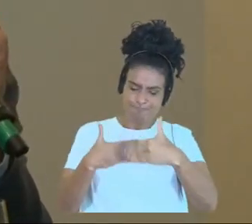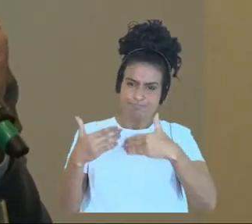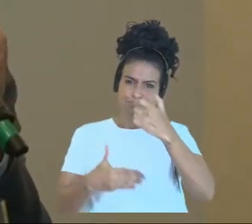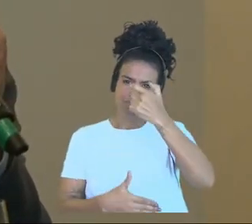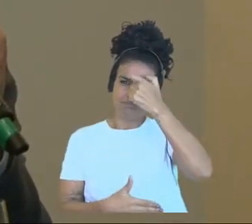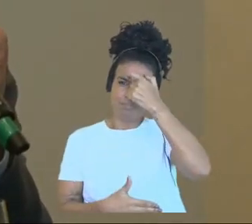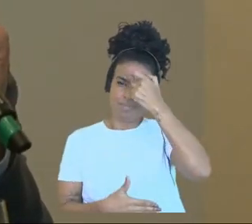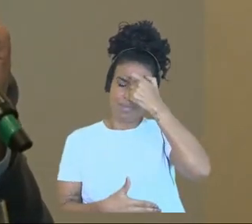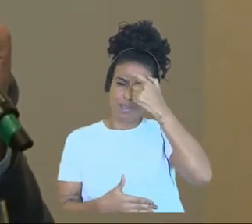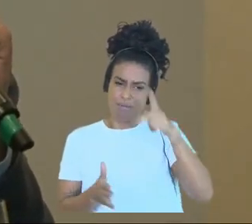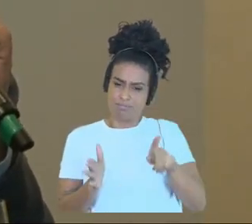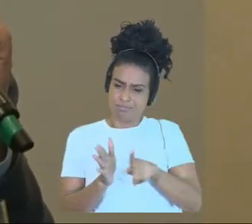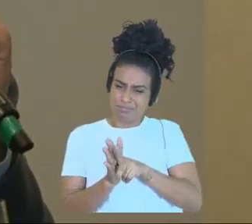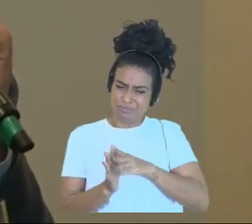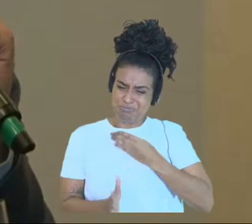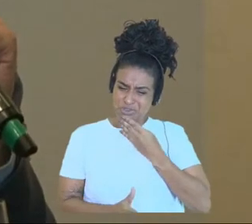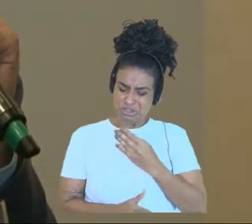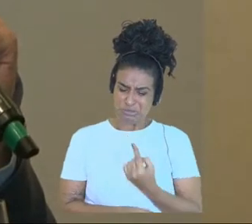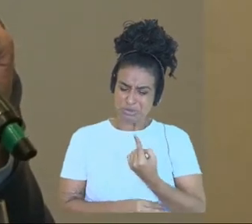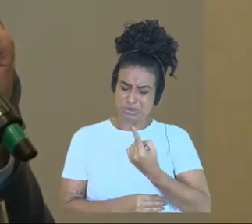mentalidade